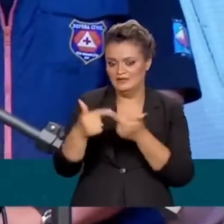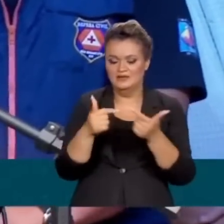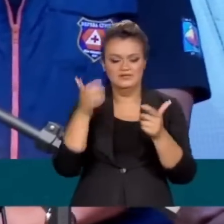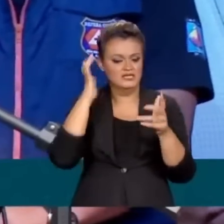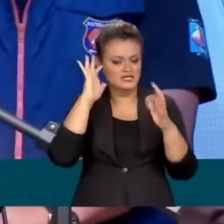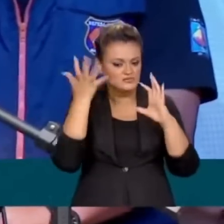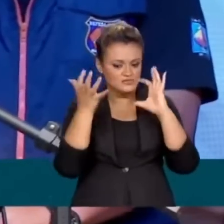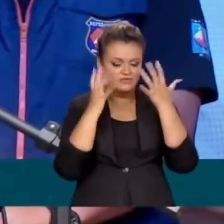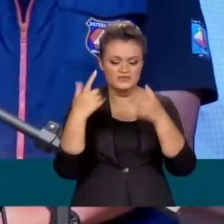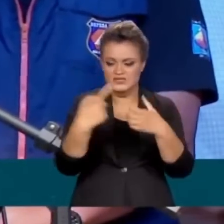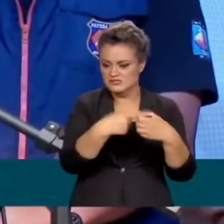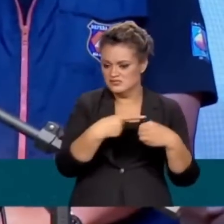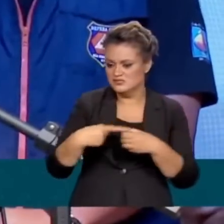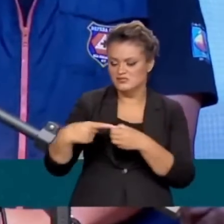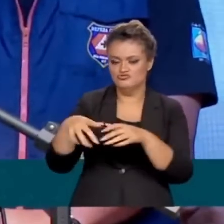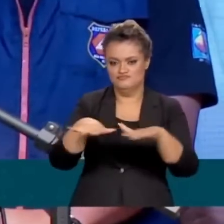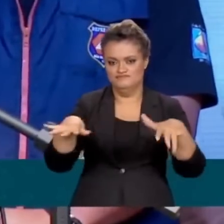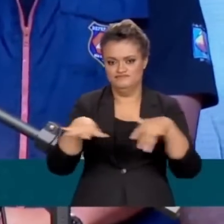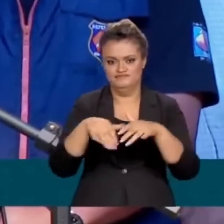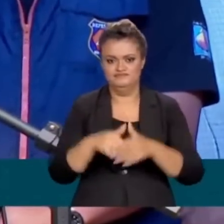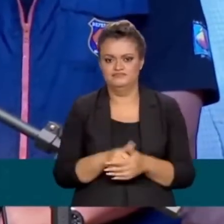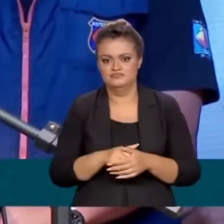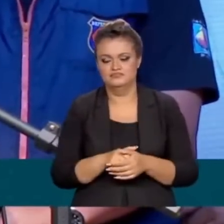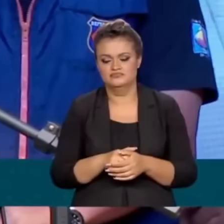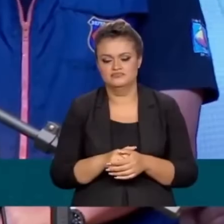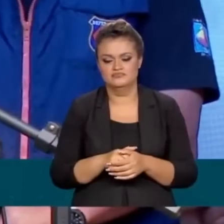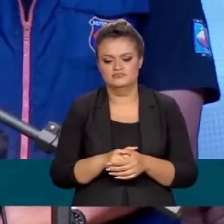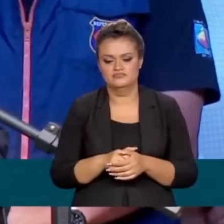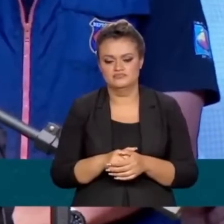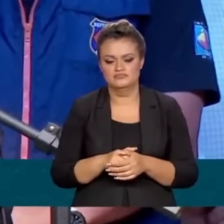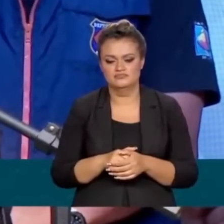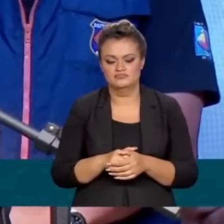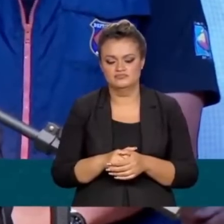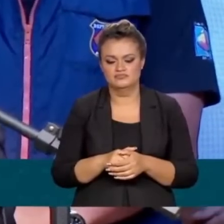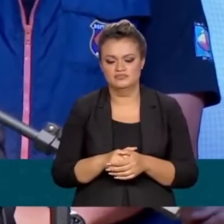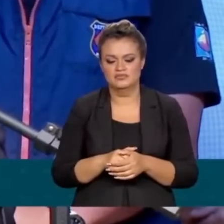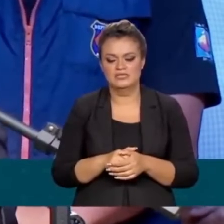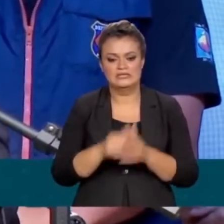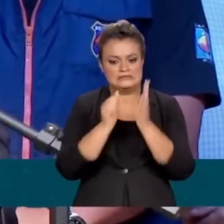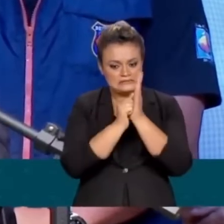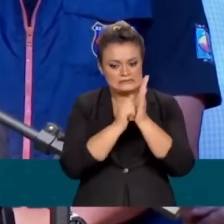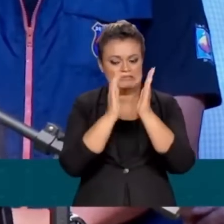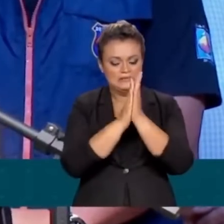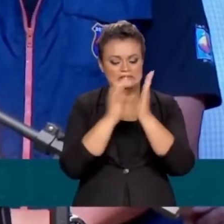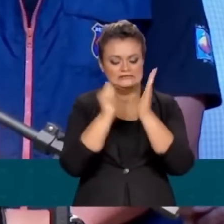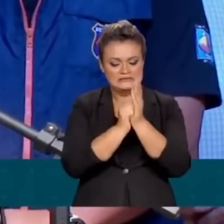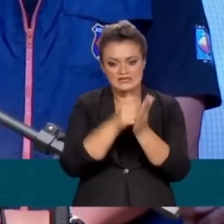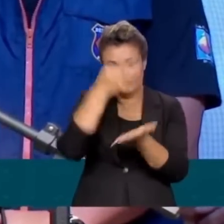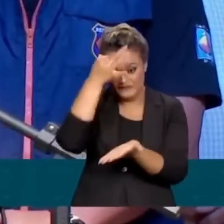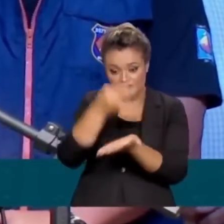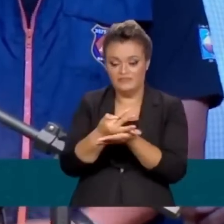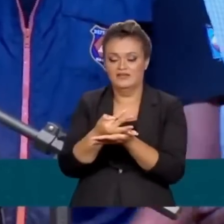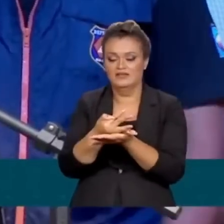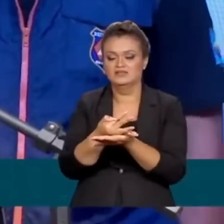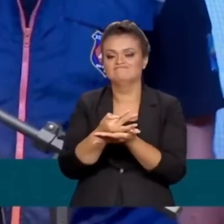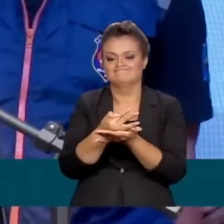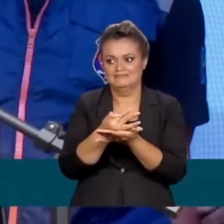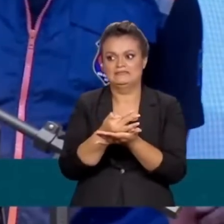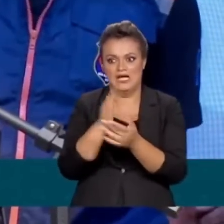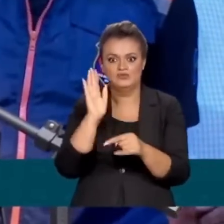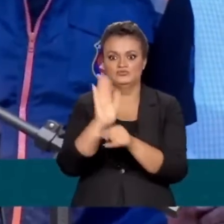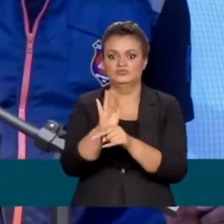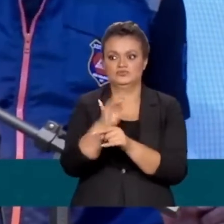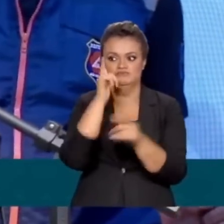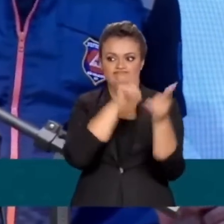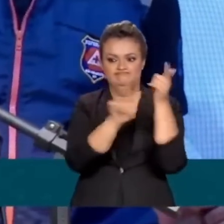a recuperação das datas Sebastião eu acho que uma boa reza com muita fé sempre ajuda a gente conquistar aquilo